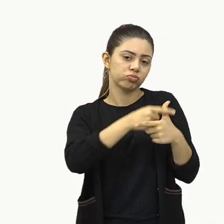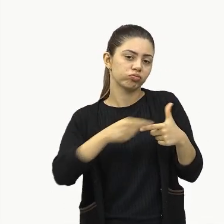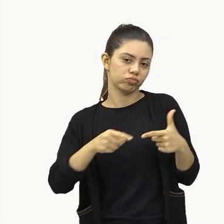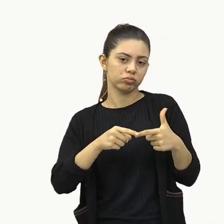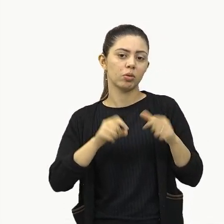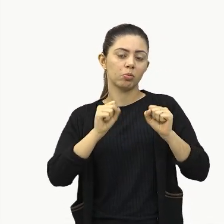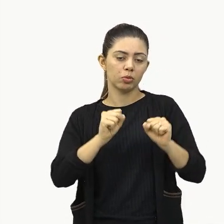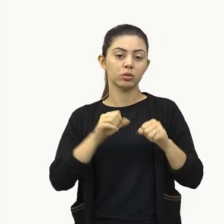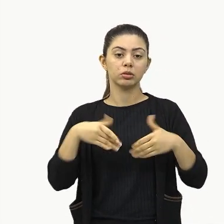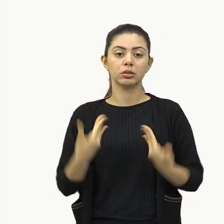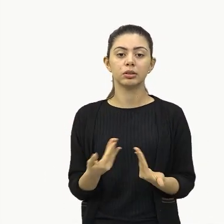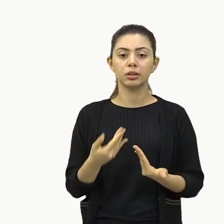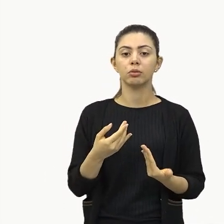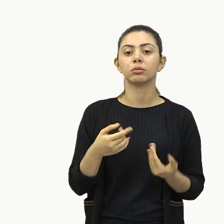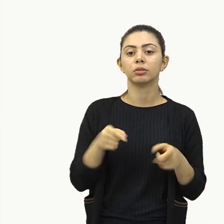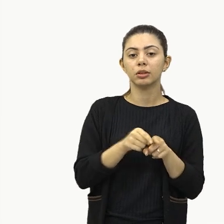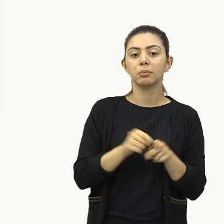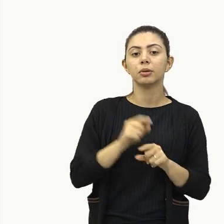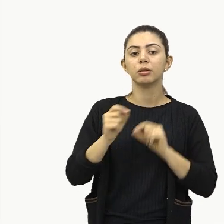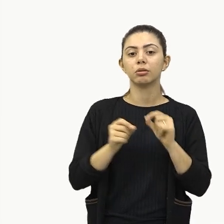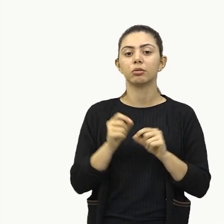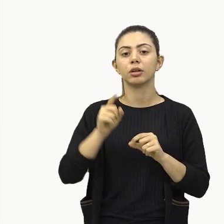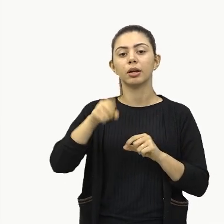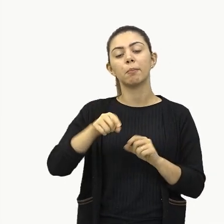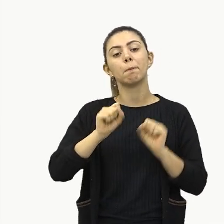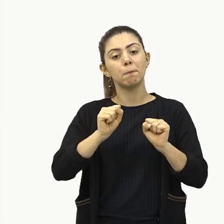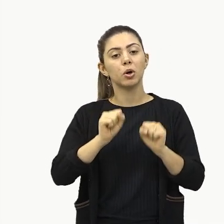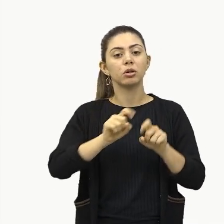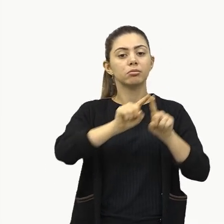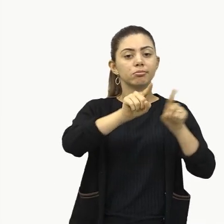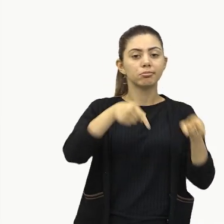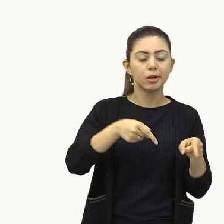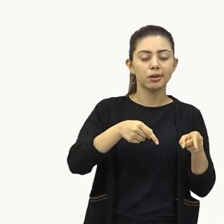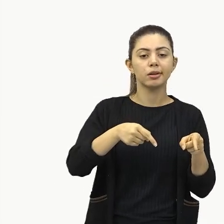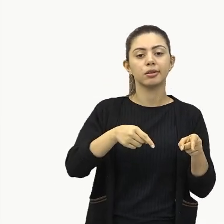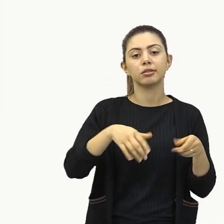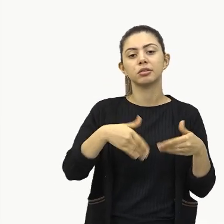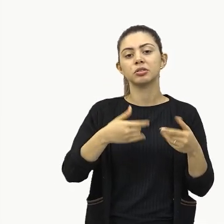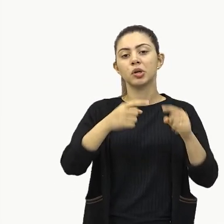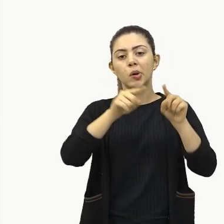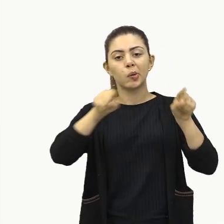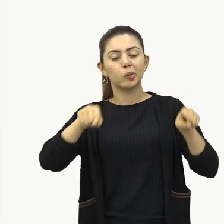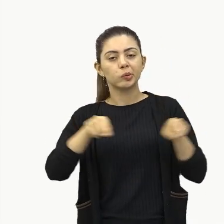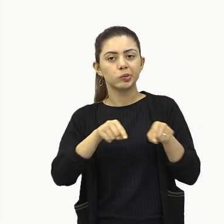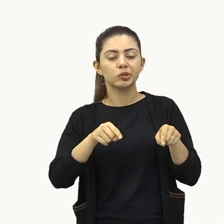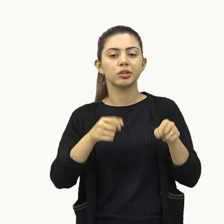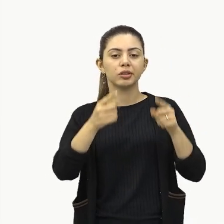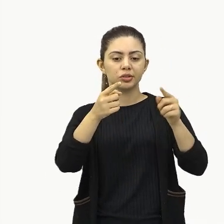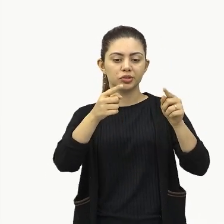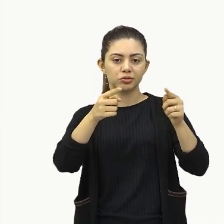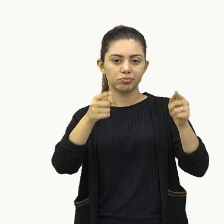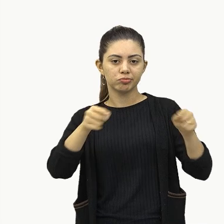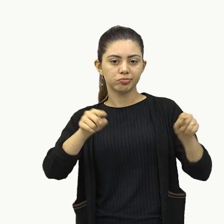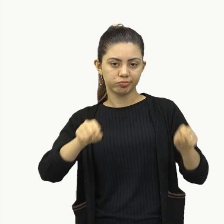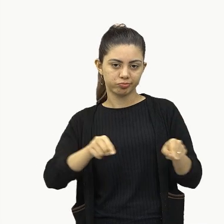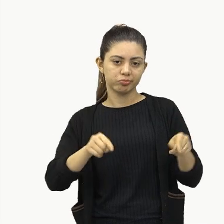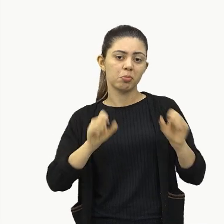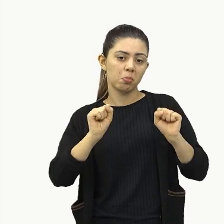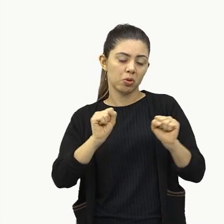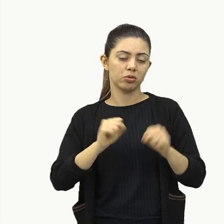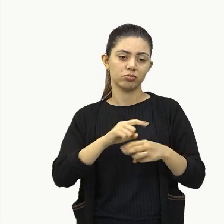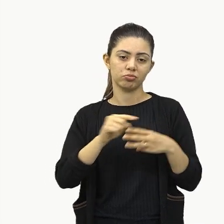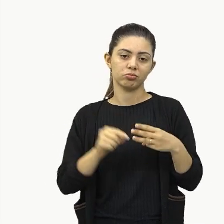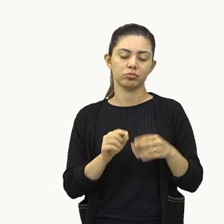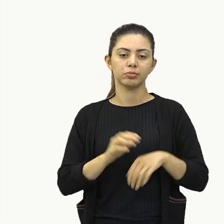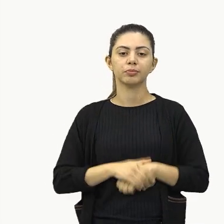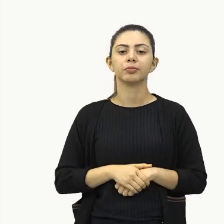vezes os sinais de associação, que são parênteses, colchetes e chaves. Obrigatoriamente